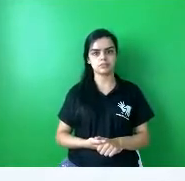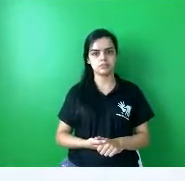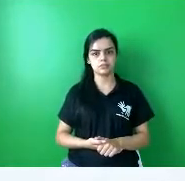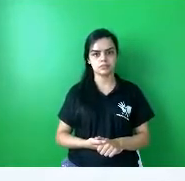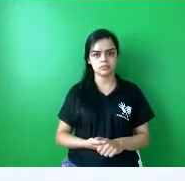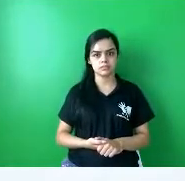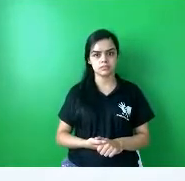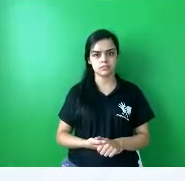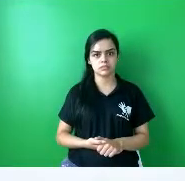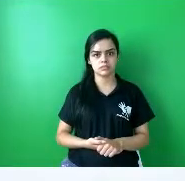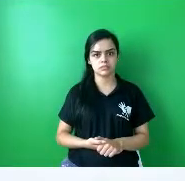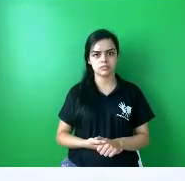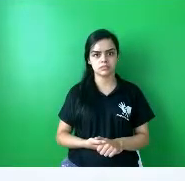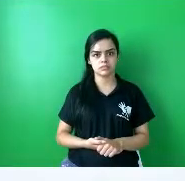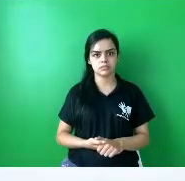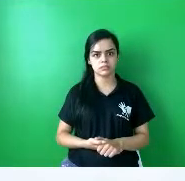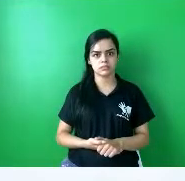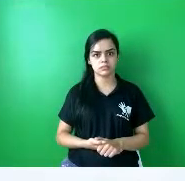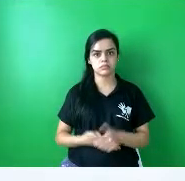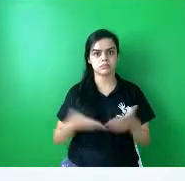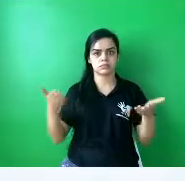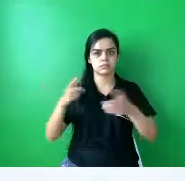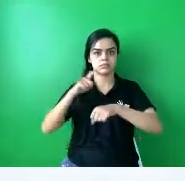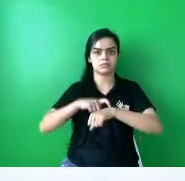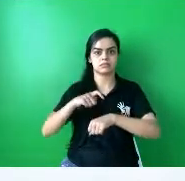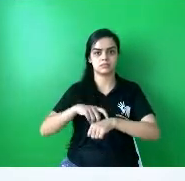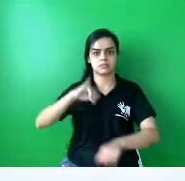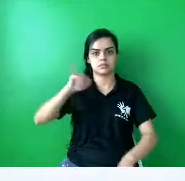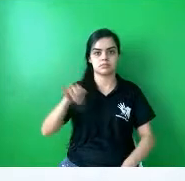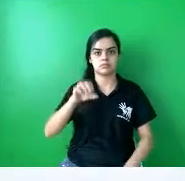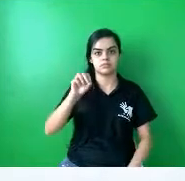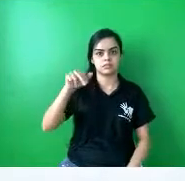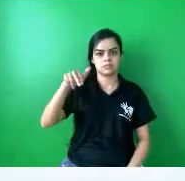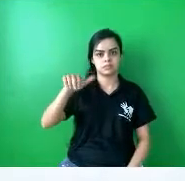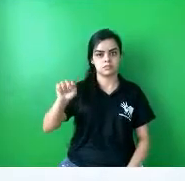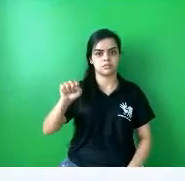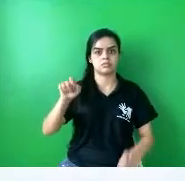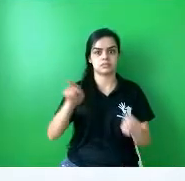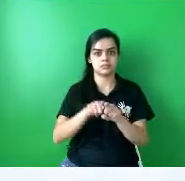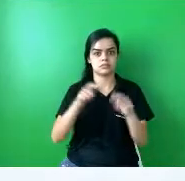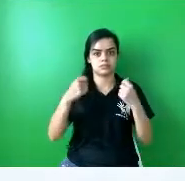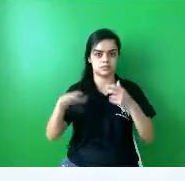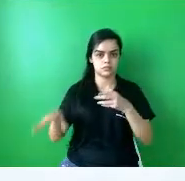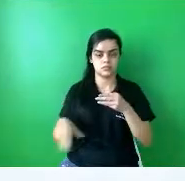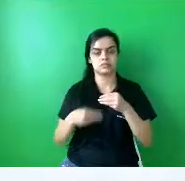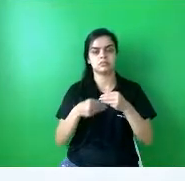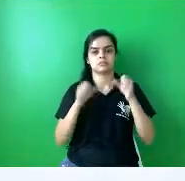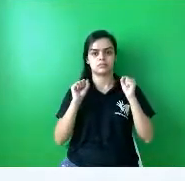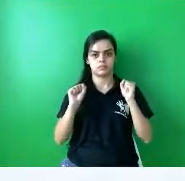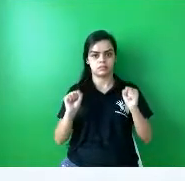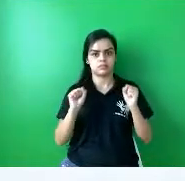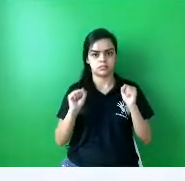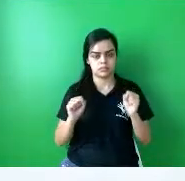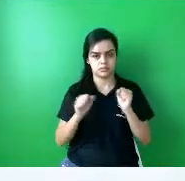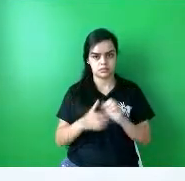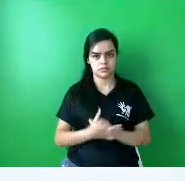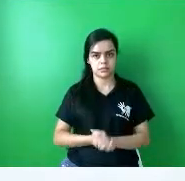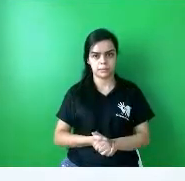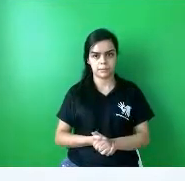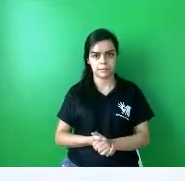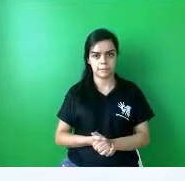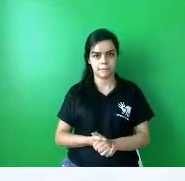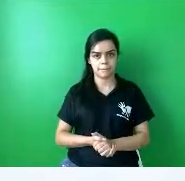agora passar para o Jonas e, na sequência, se alguém depois precisar complementar alguma coisa, não tem problema.